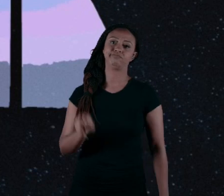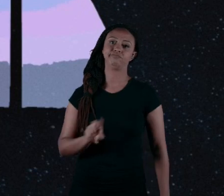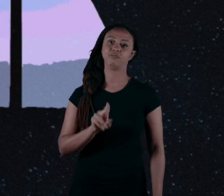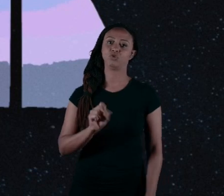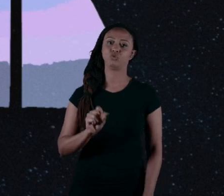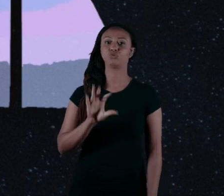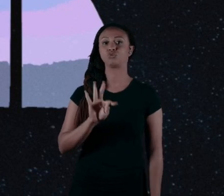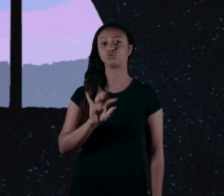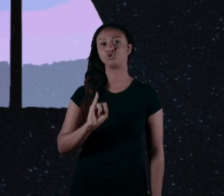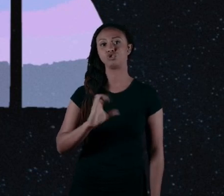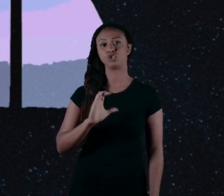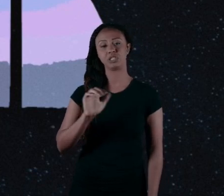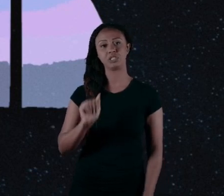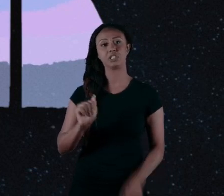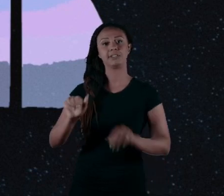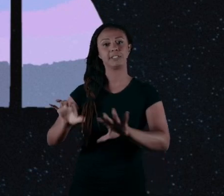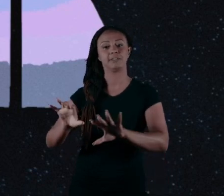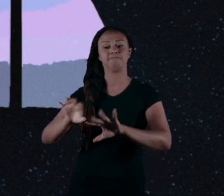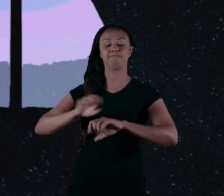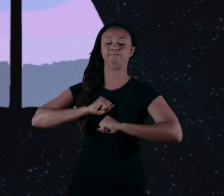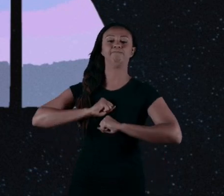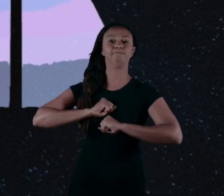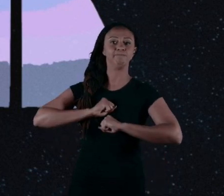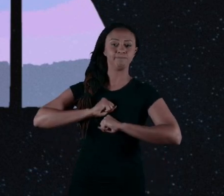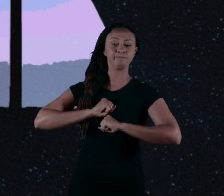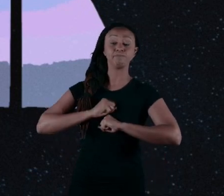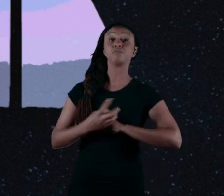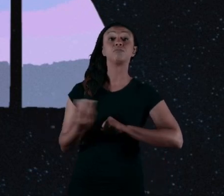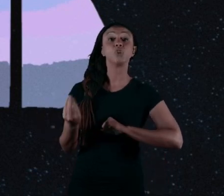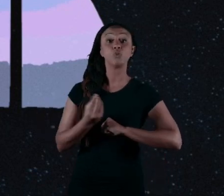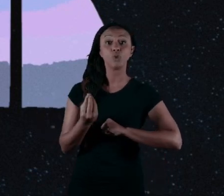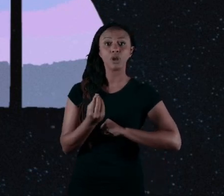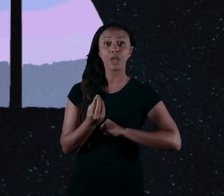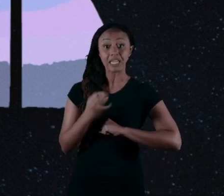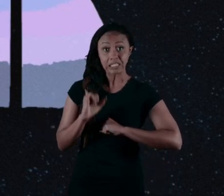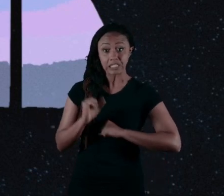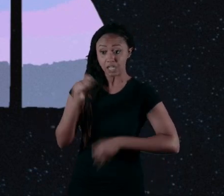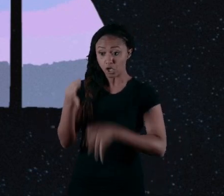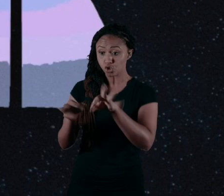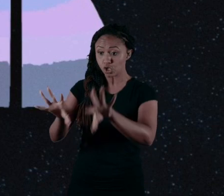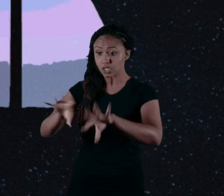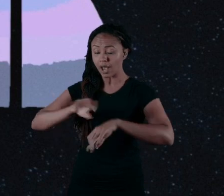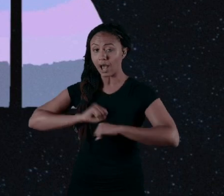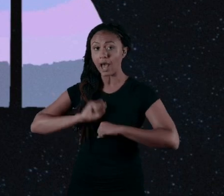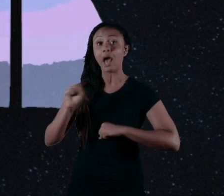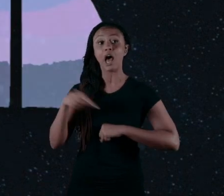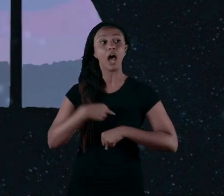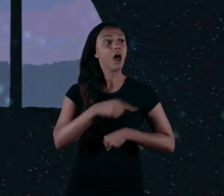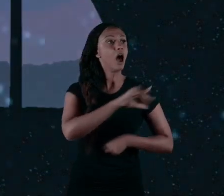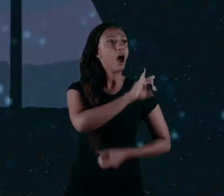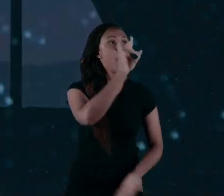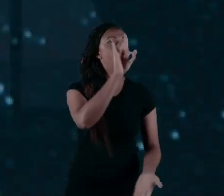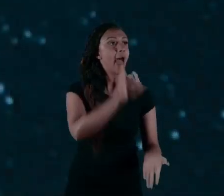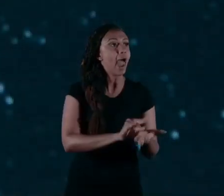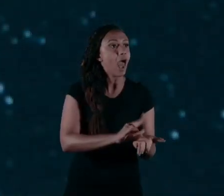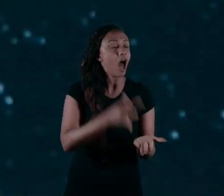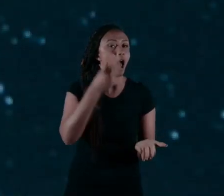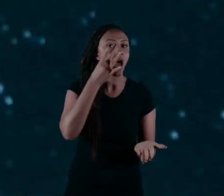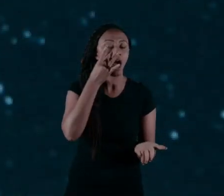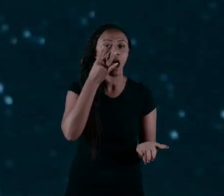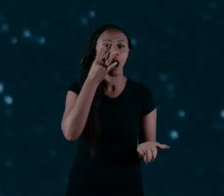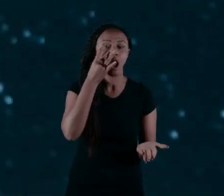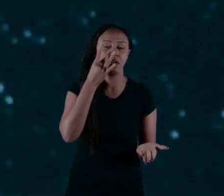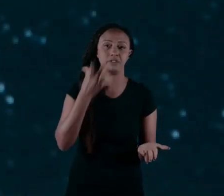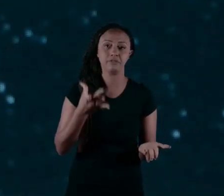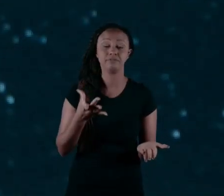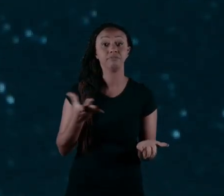Porque abraçar a justiça nos mantém em contato com a realidade. E o texto também diz: